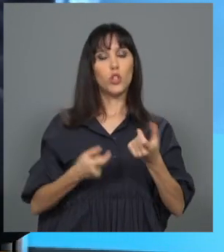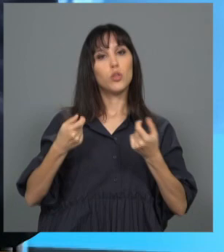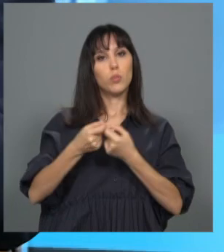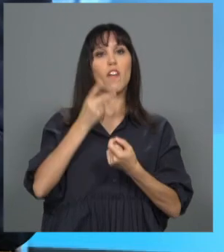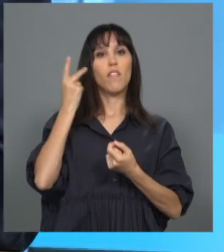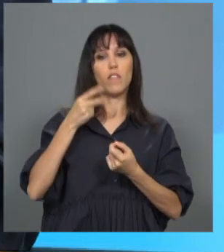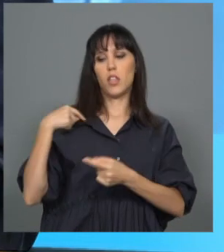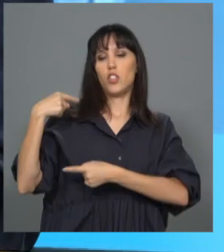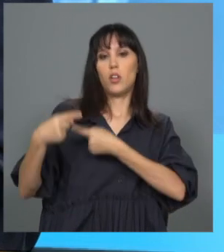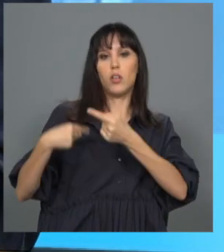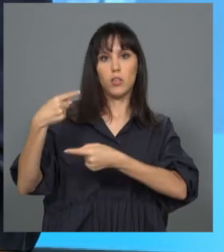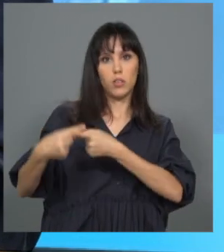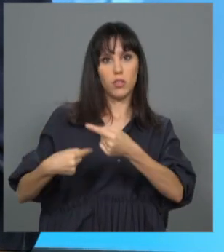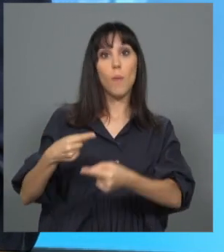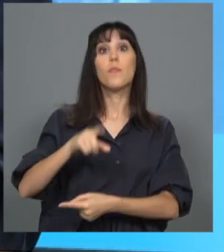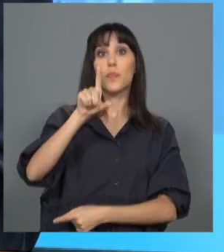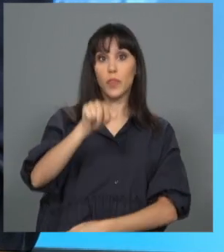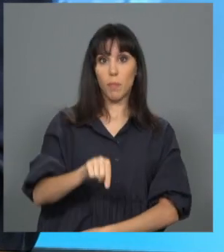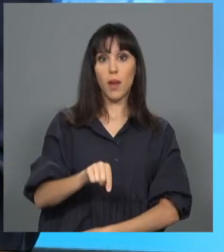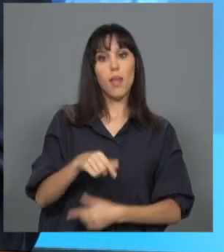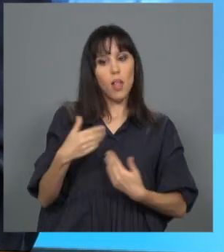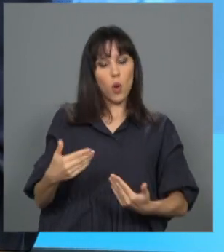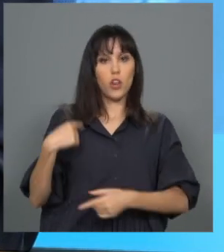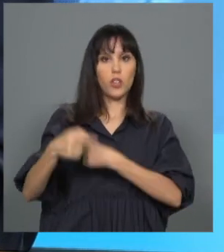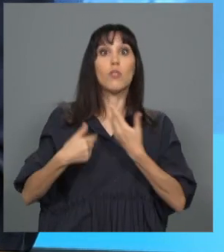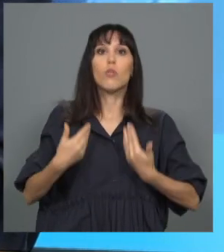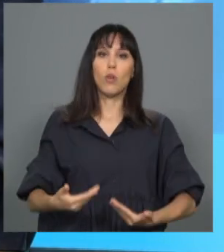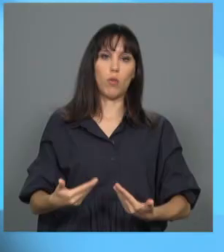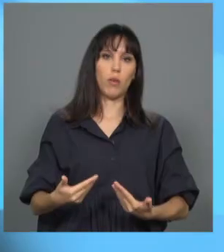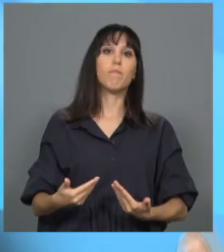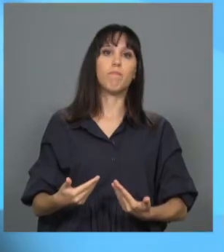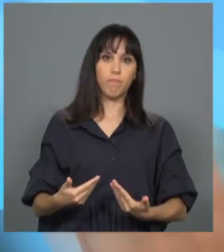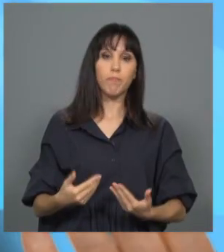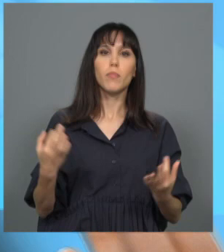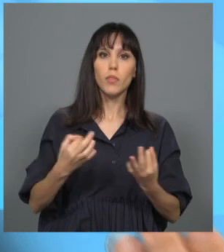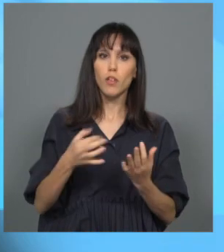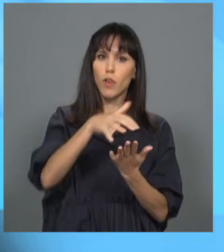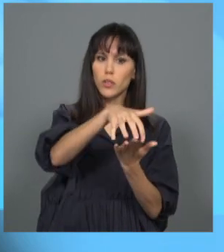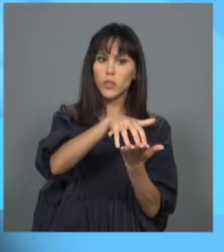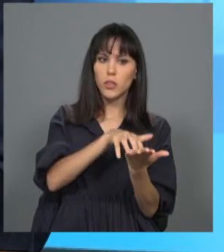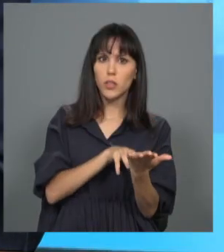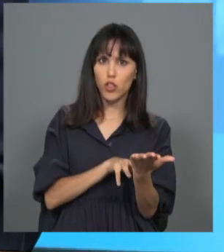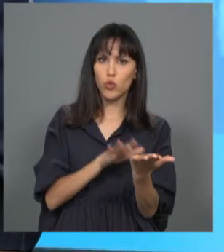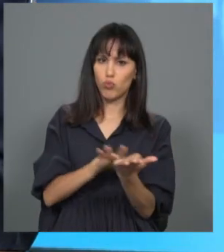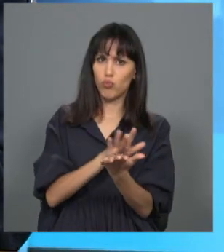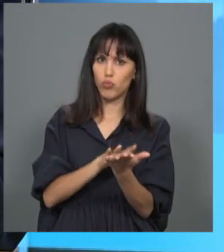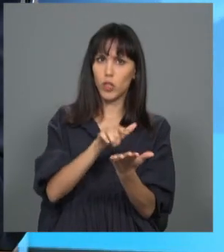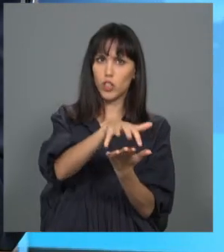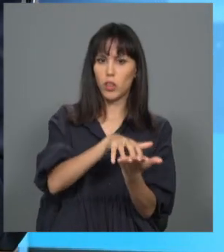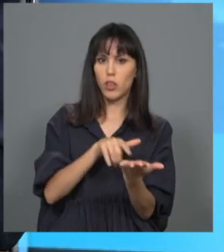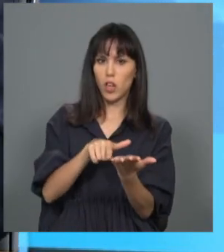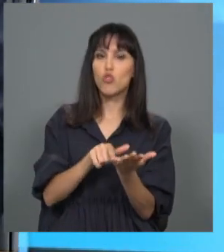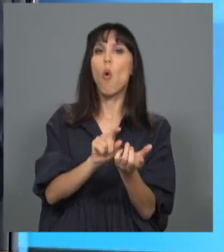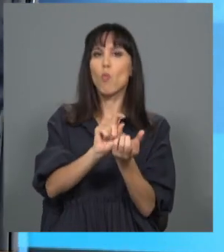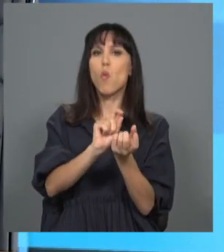muitas gerações e também desta geração, da atual geração. De facto, este texto tem sido